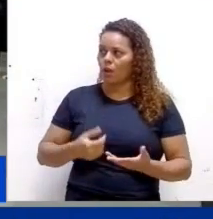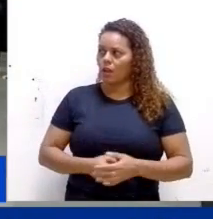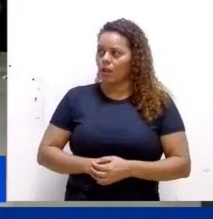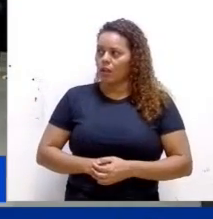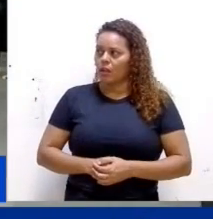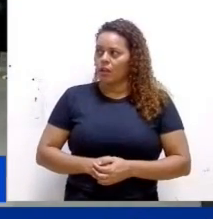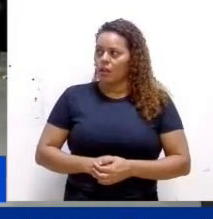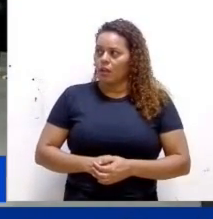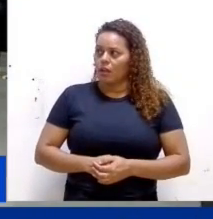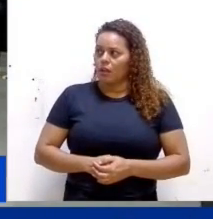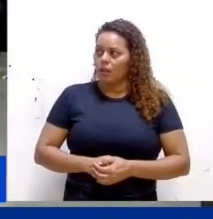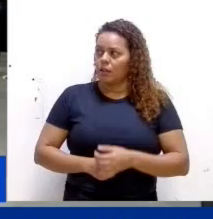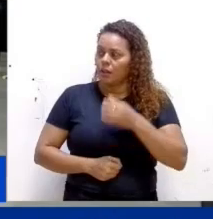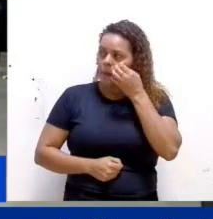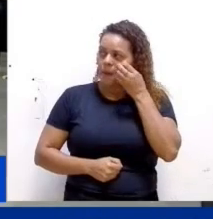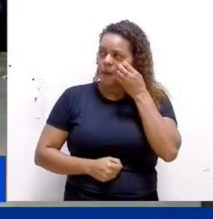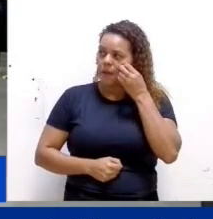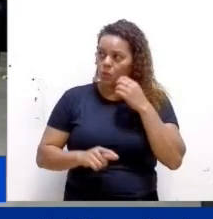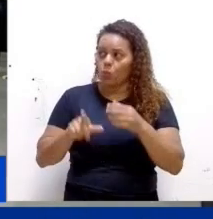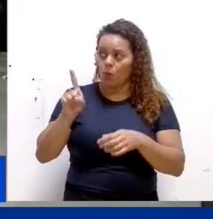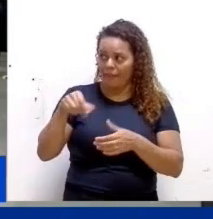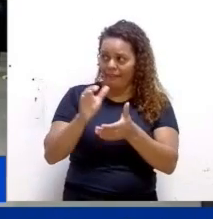Tu é casada?